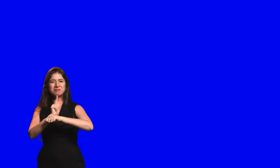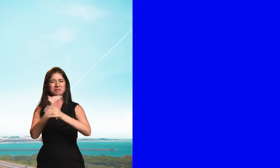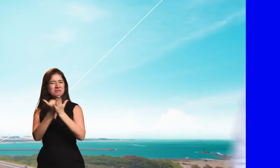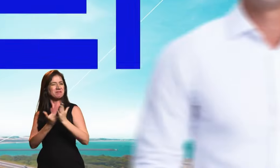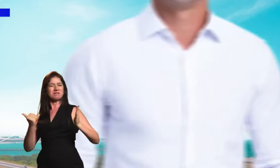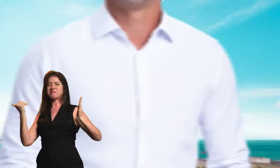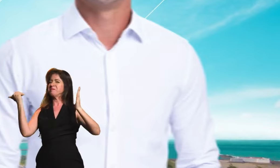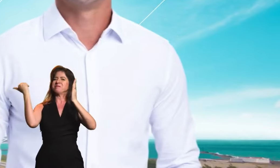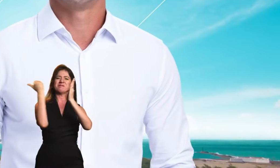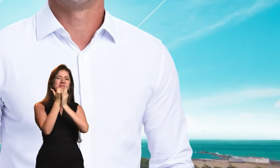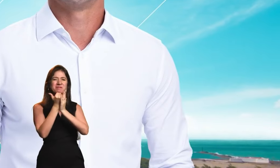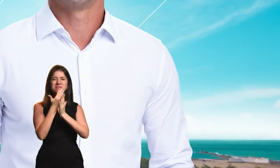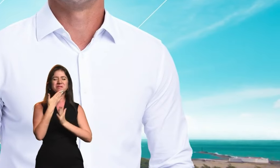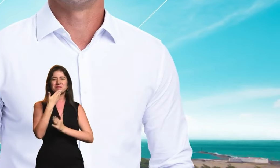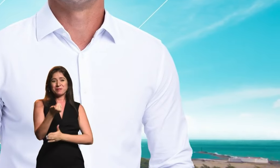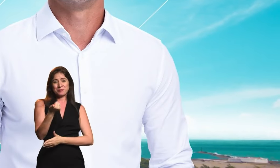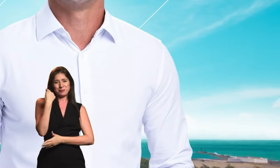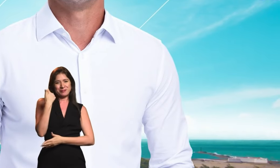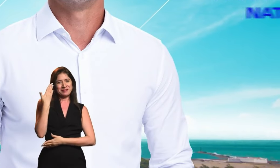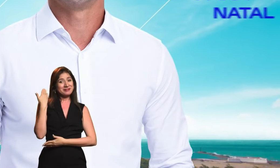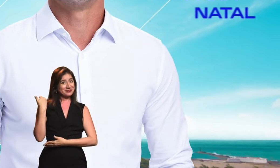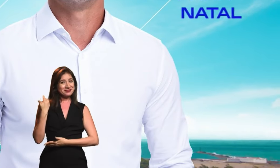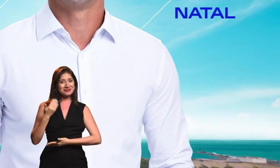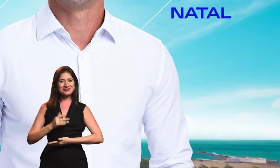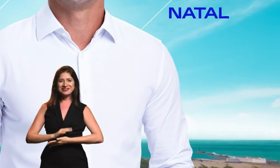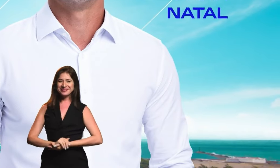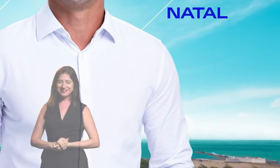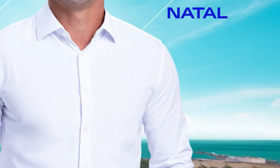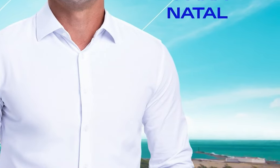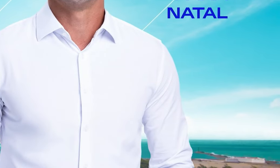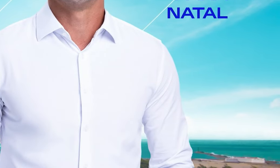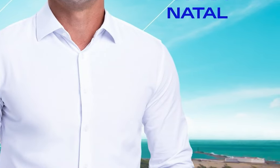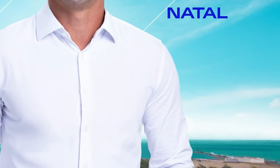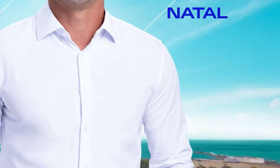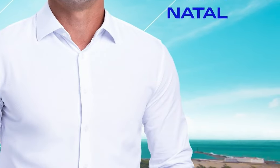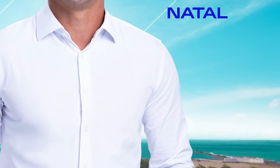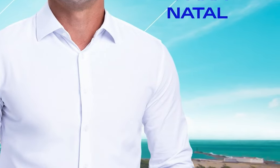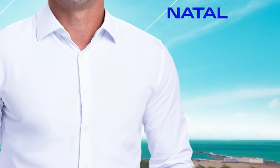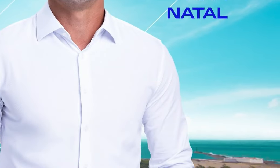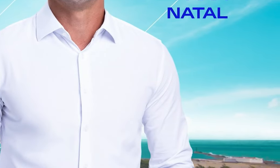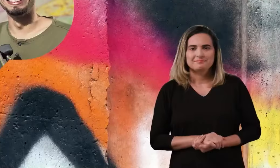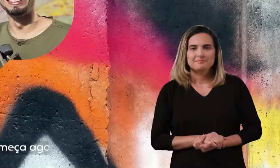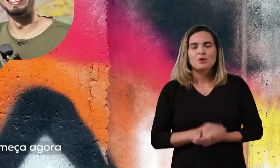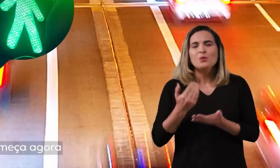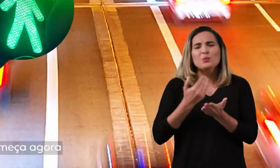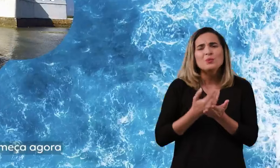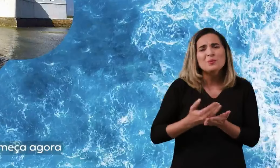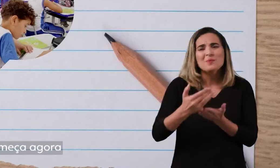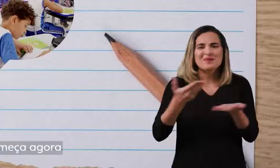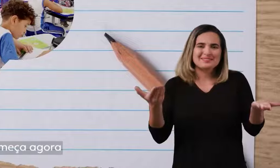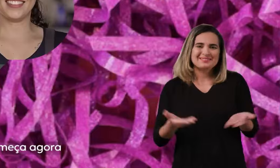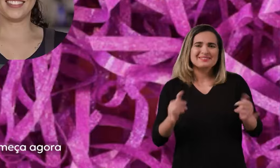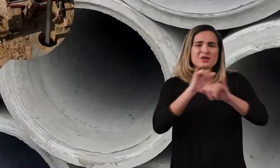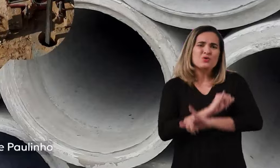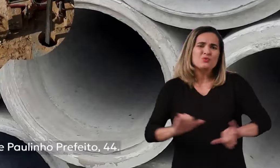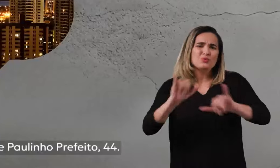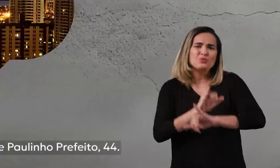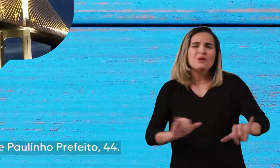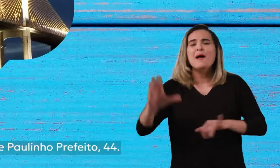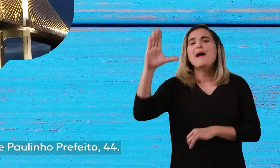tempos. Rafael Bota é 70, um novo tempo para Natal. Começa agora